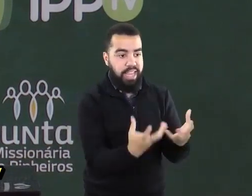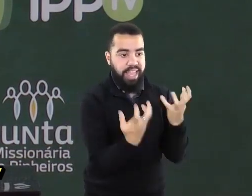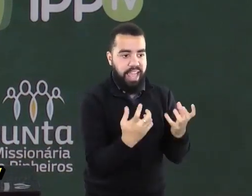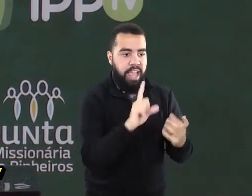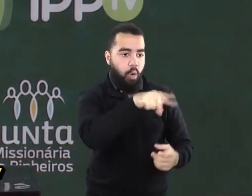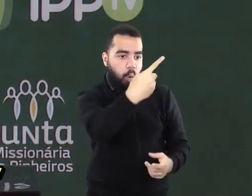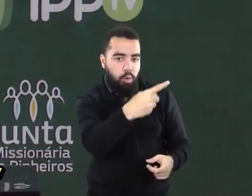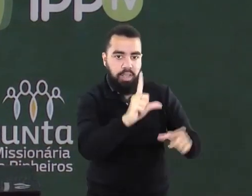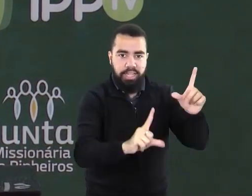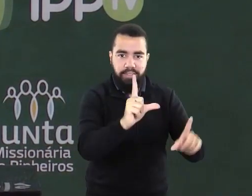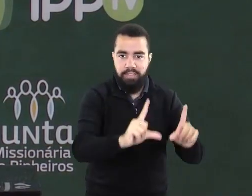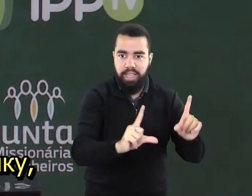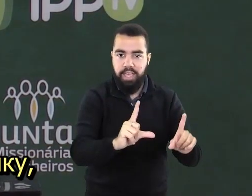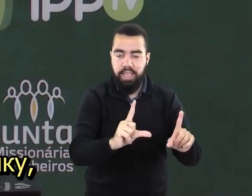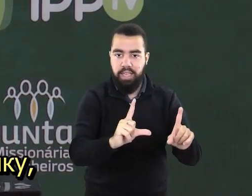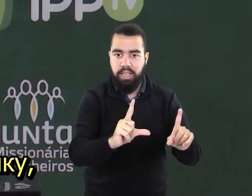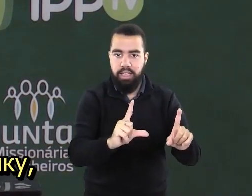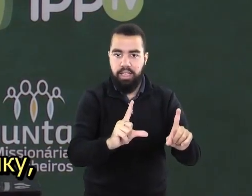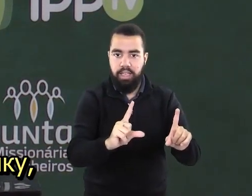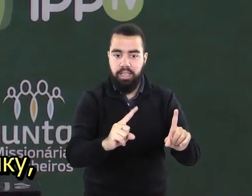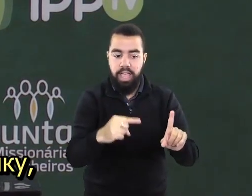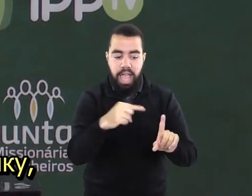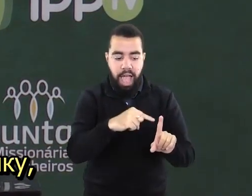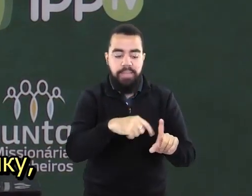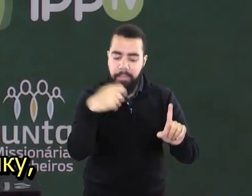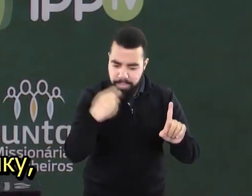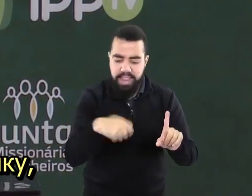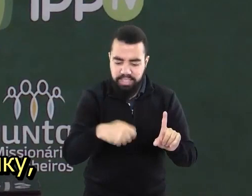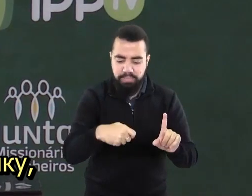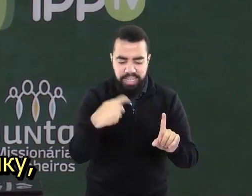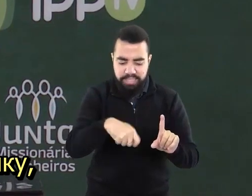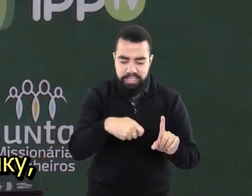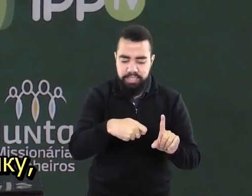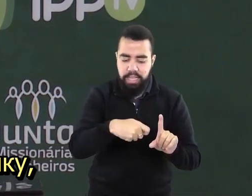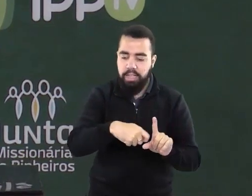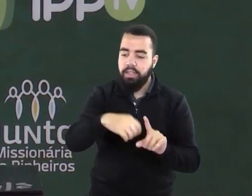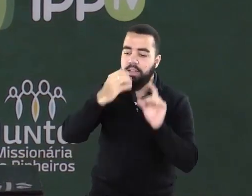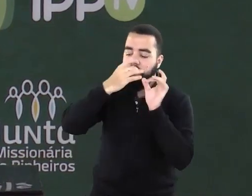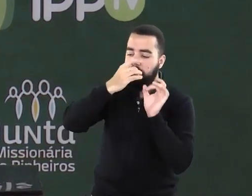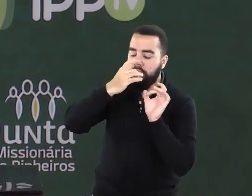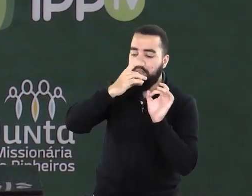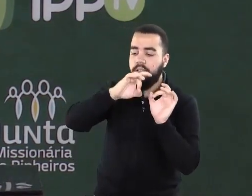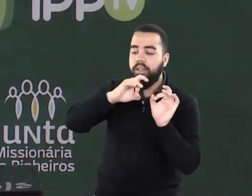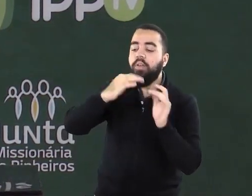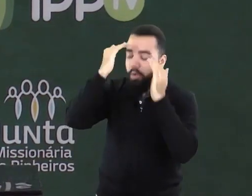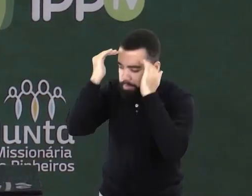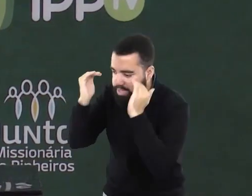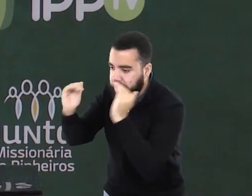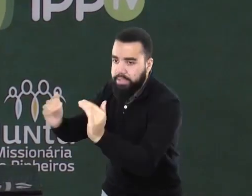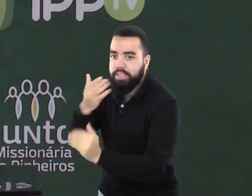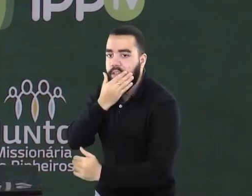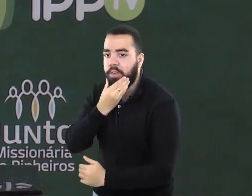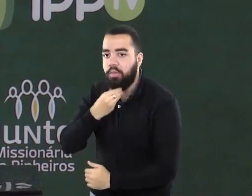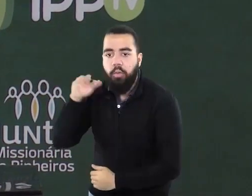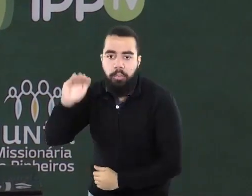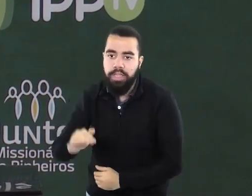B, a menina tem que abrir mão para o menino, porque ele é o cabeça.